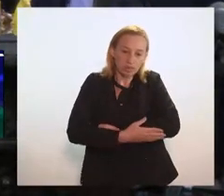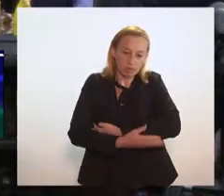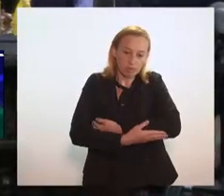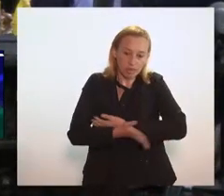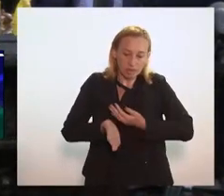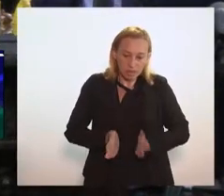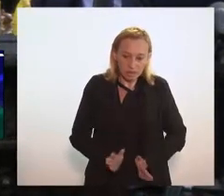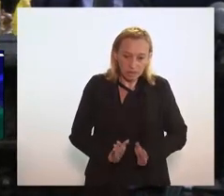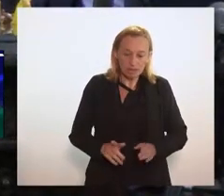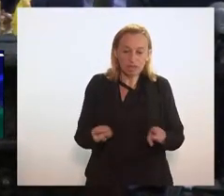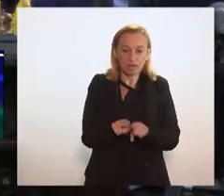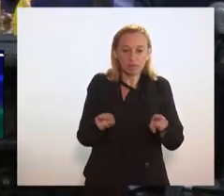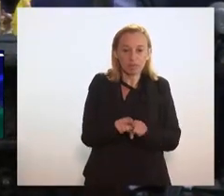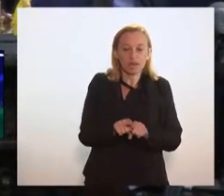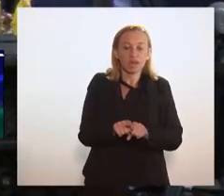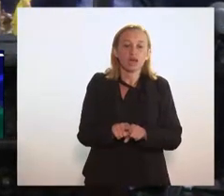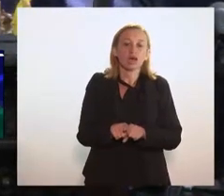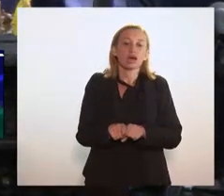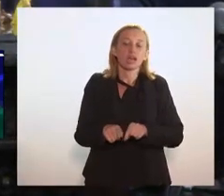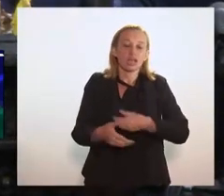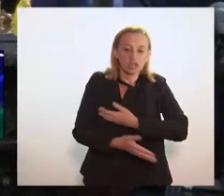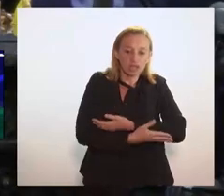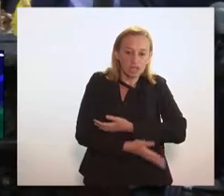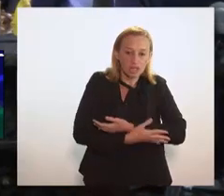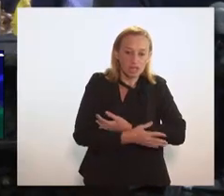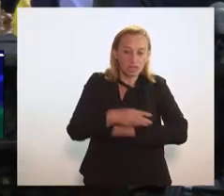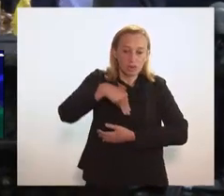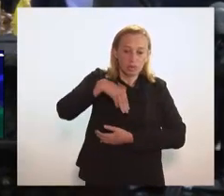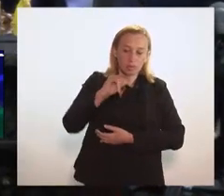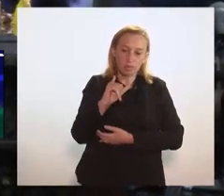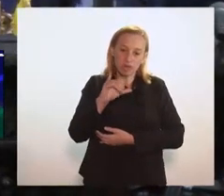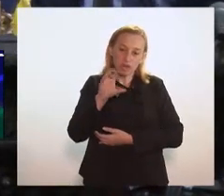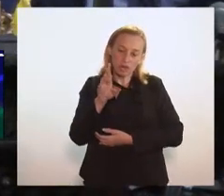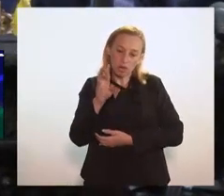Crianças Portadoras da Microcefalia no âmbito do Estado do Rio de Janeiro.